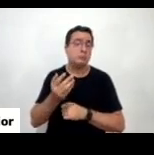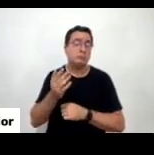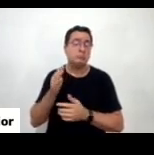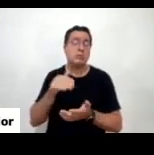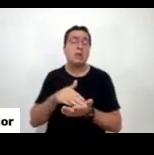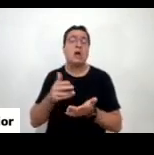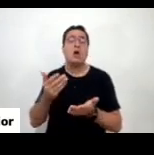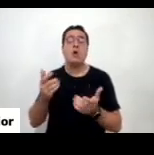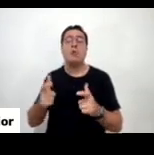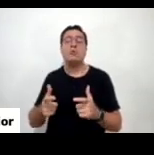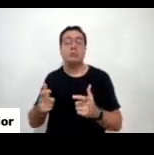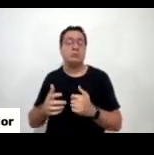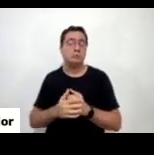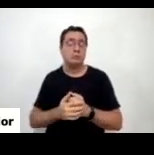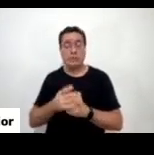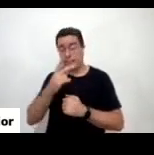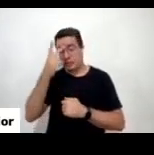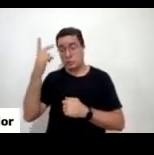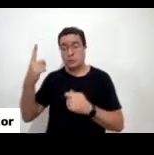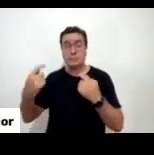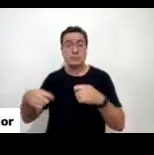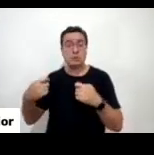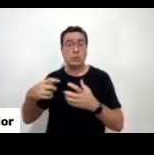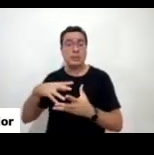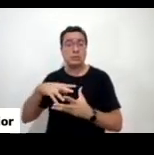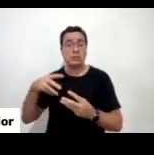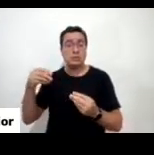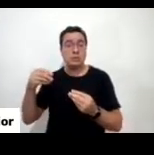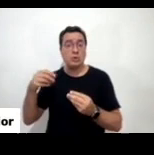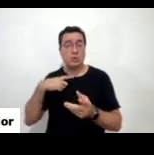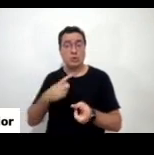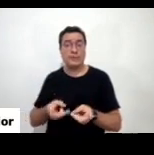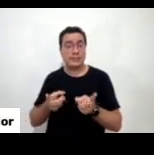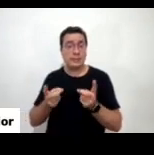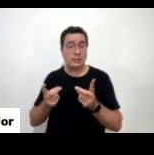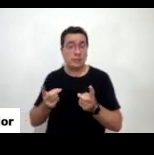pessoa que necessitou daquela solução que eu estou vendendo